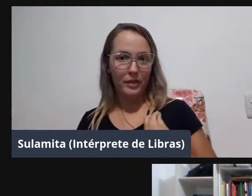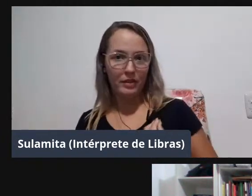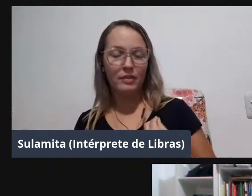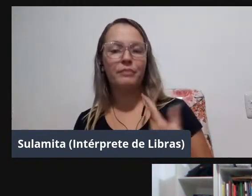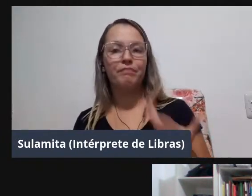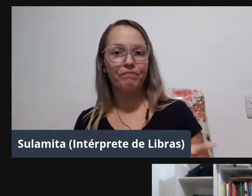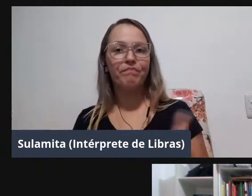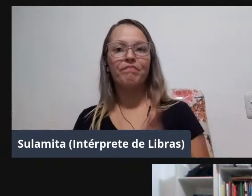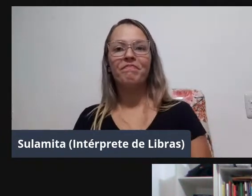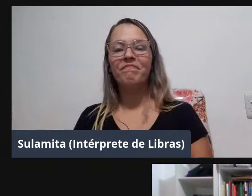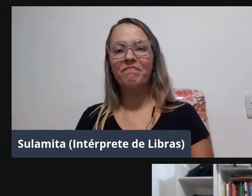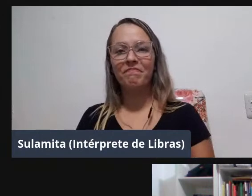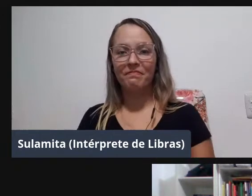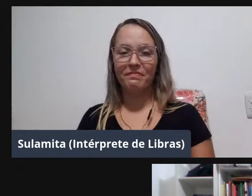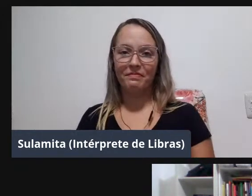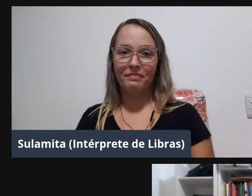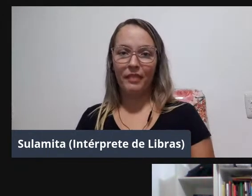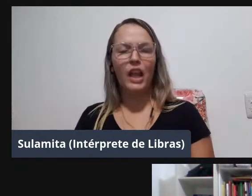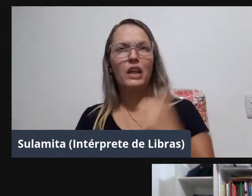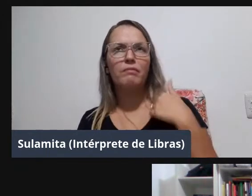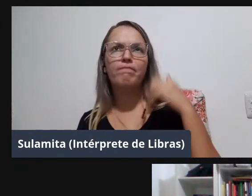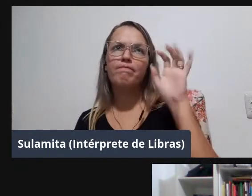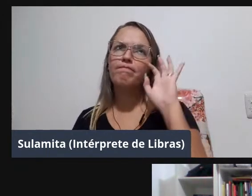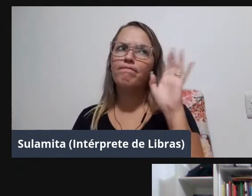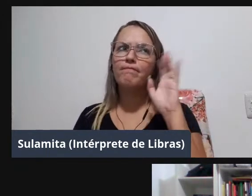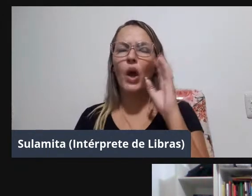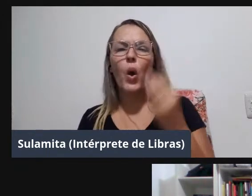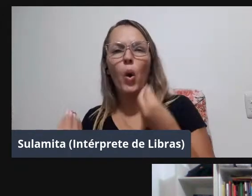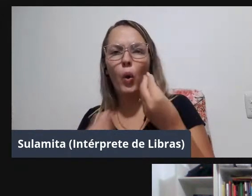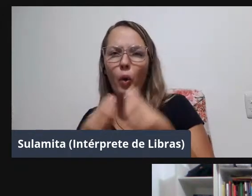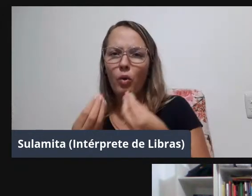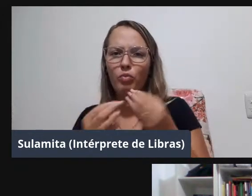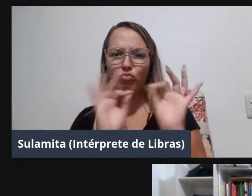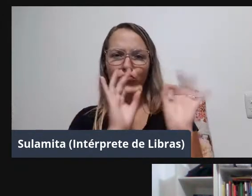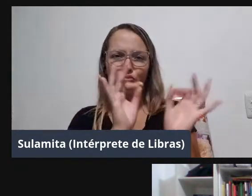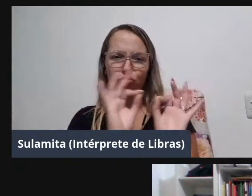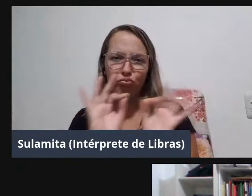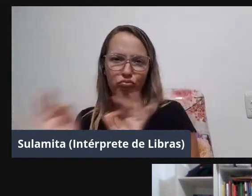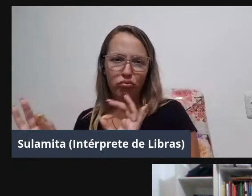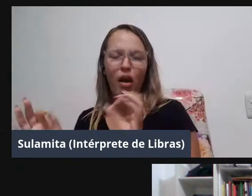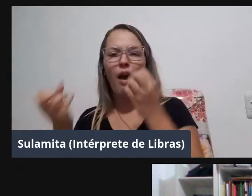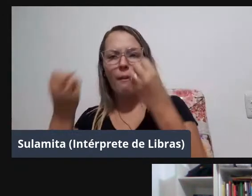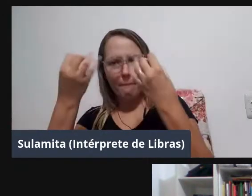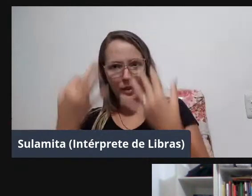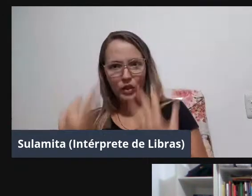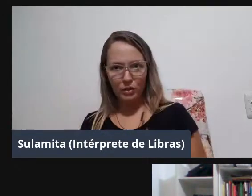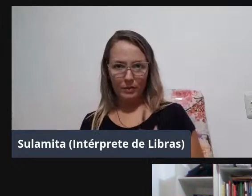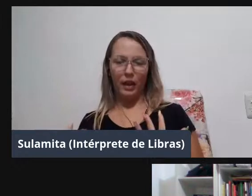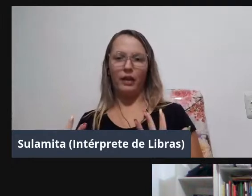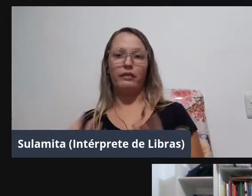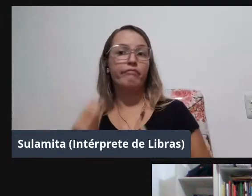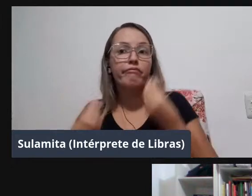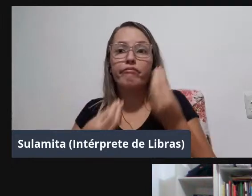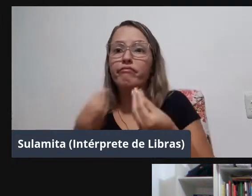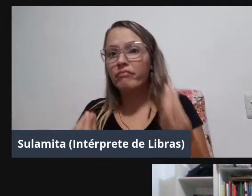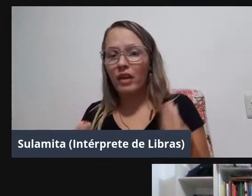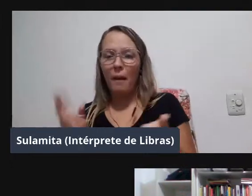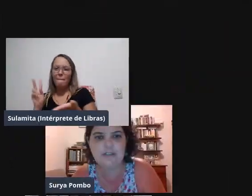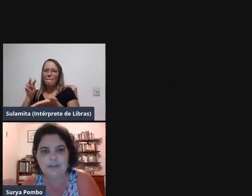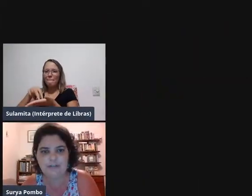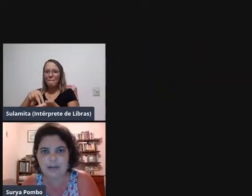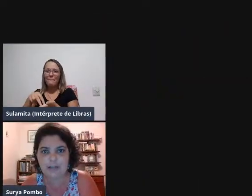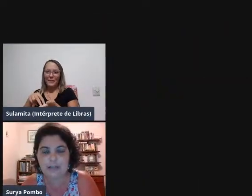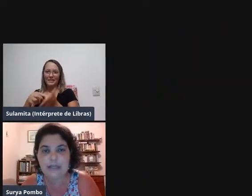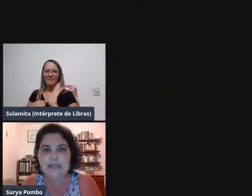seminários, e fiquei pensando como organizar a minha fala, né, como organizar a minha apresentação